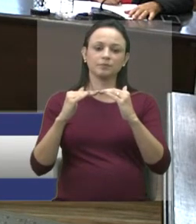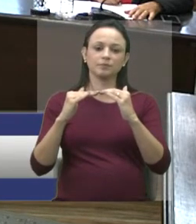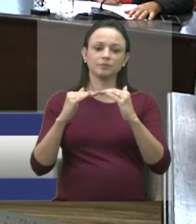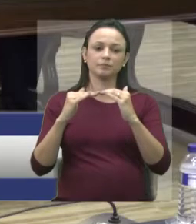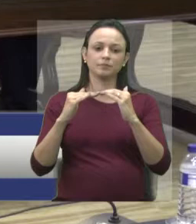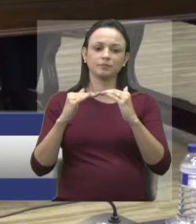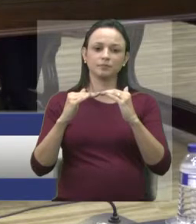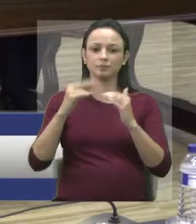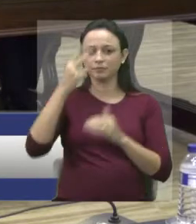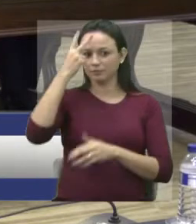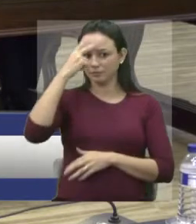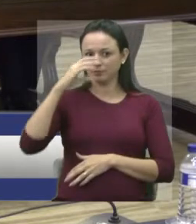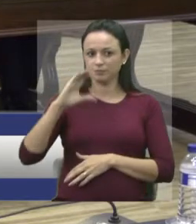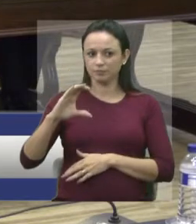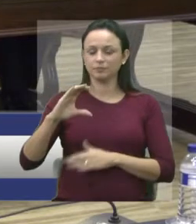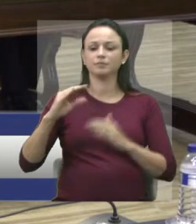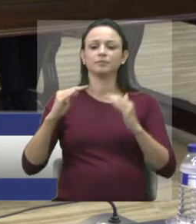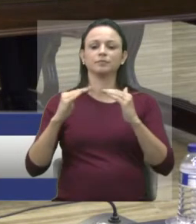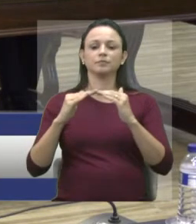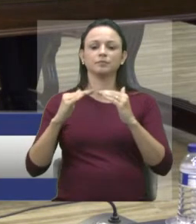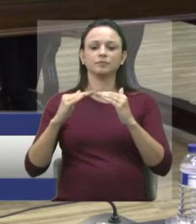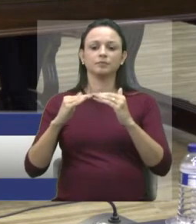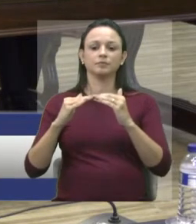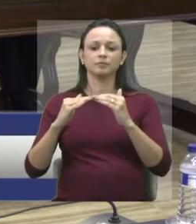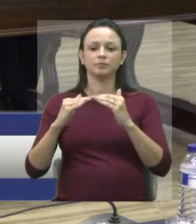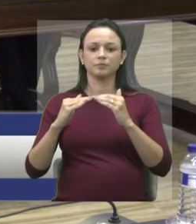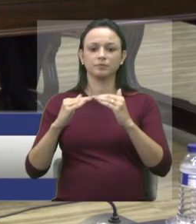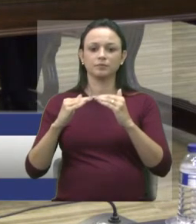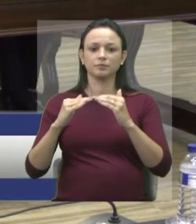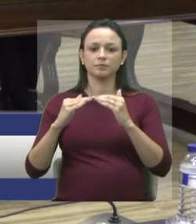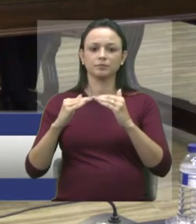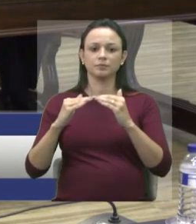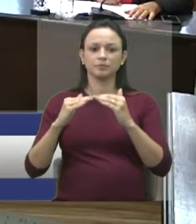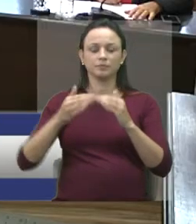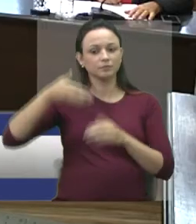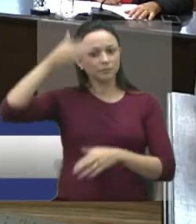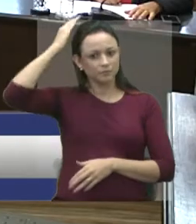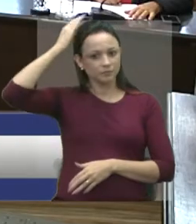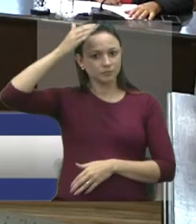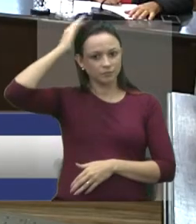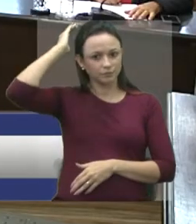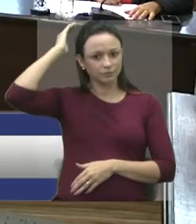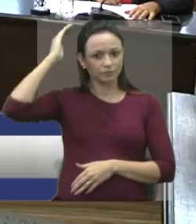Roberto Carlos Vanucci. Favorável. Tuco Bauab.